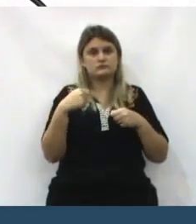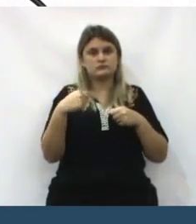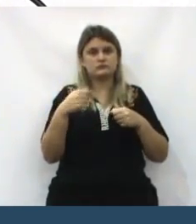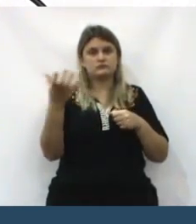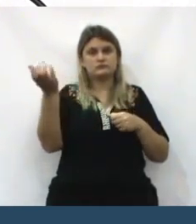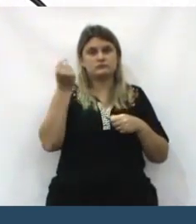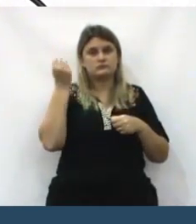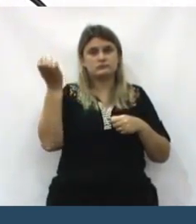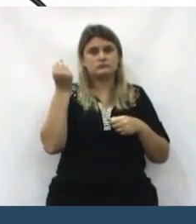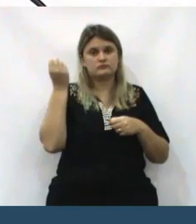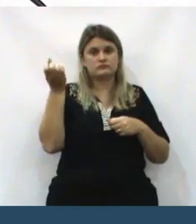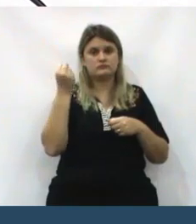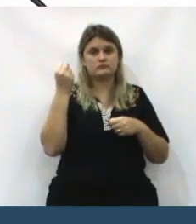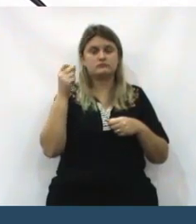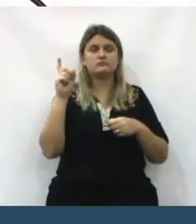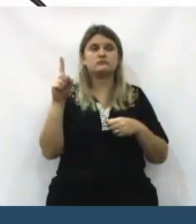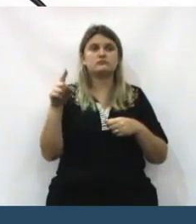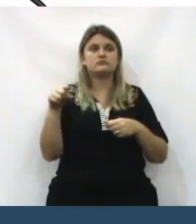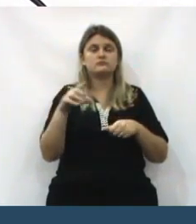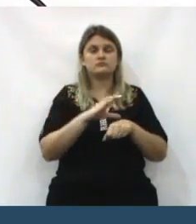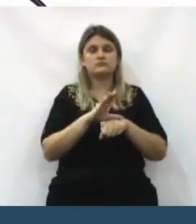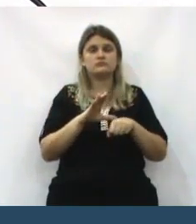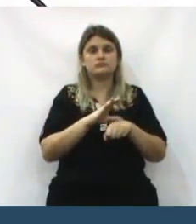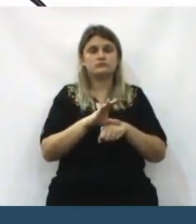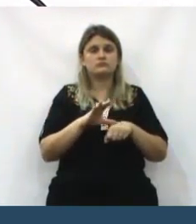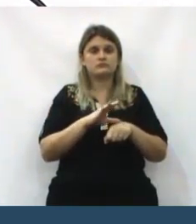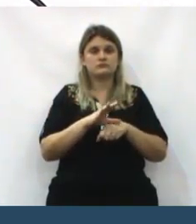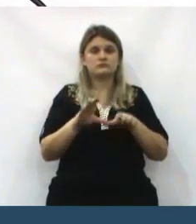necessitem da sua aposentadoria, que é